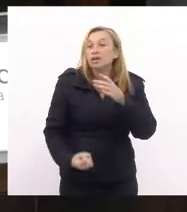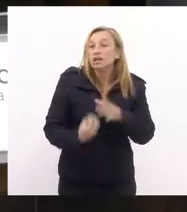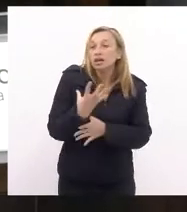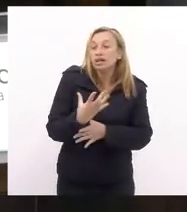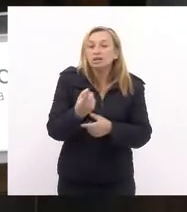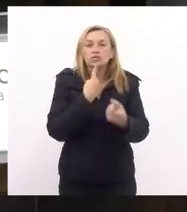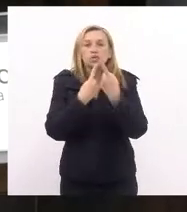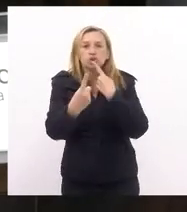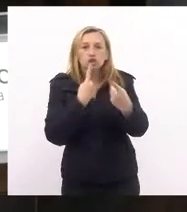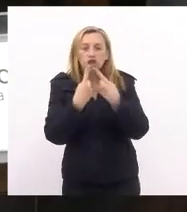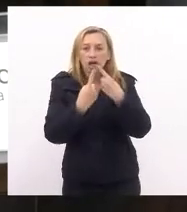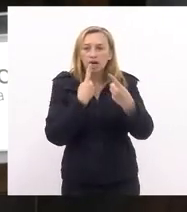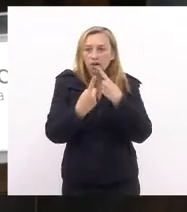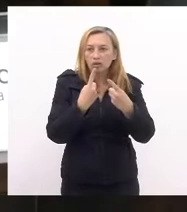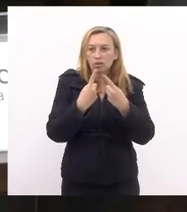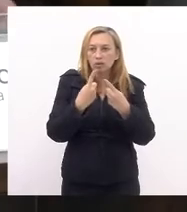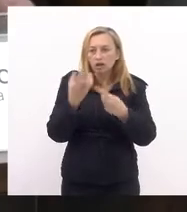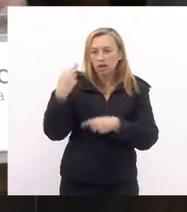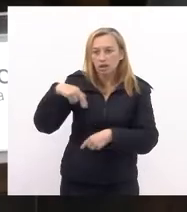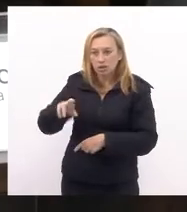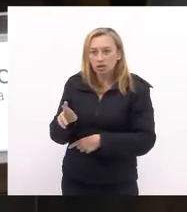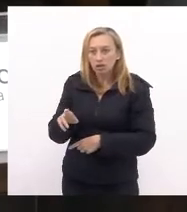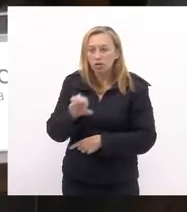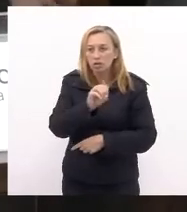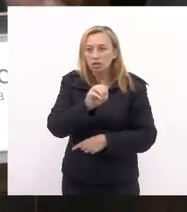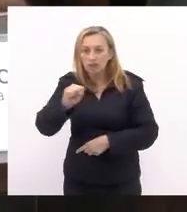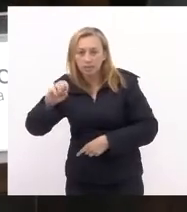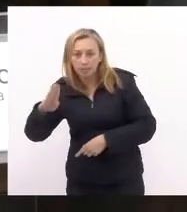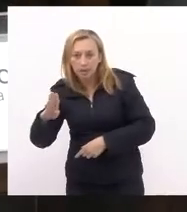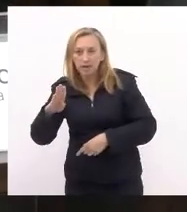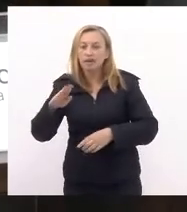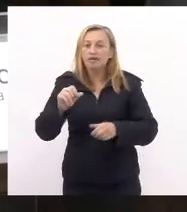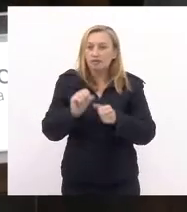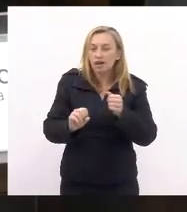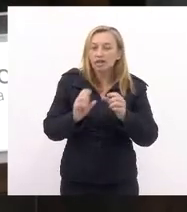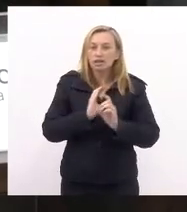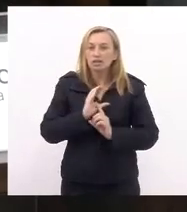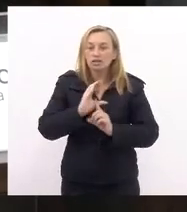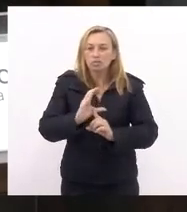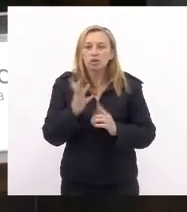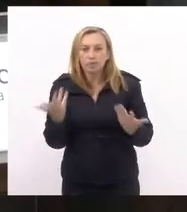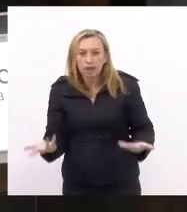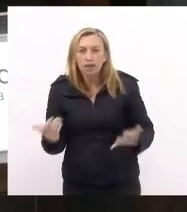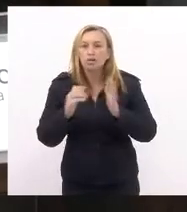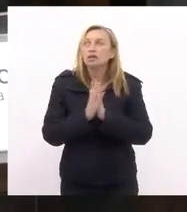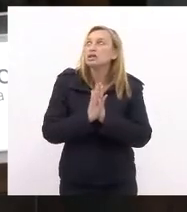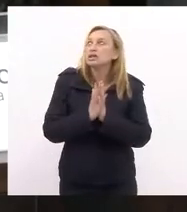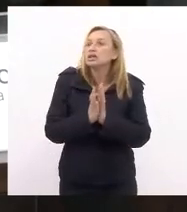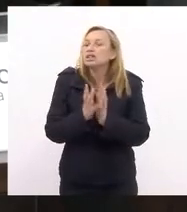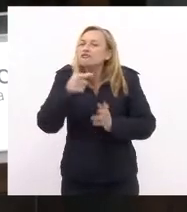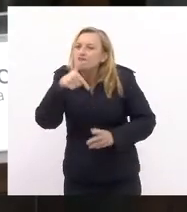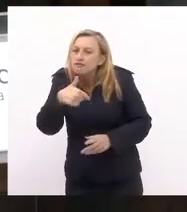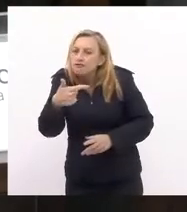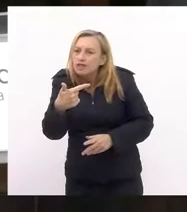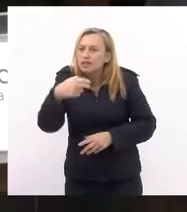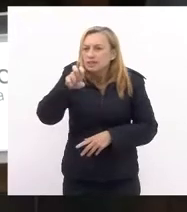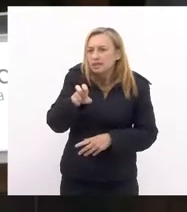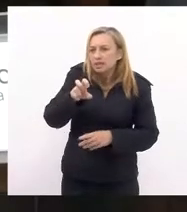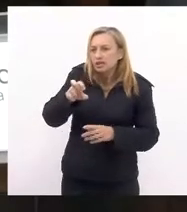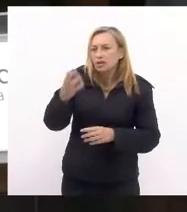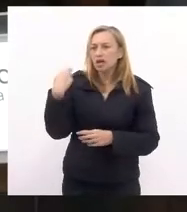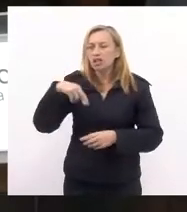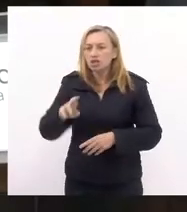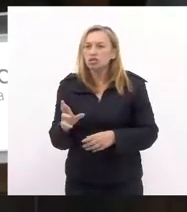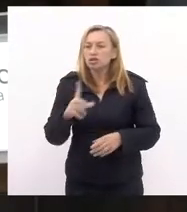desse diálogo interreligioso, como a OCB o faz, através dos capelões, através dessas 25 religiões que temos